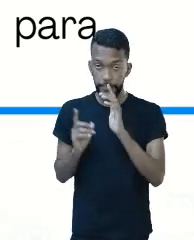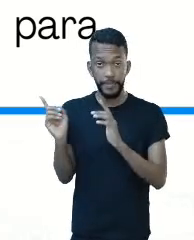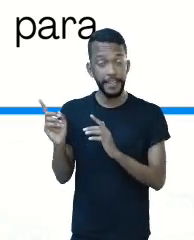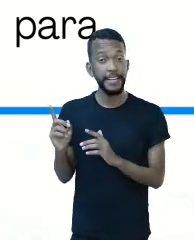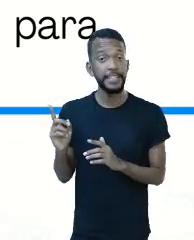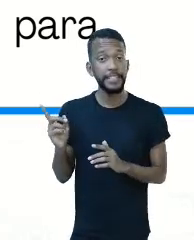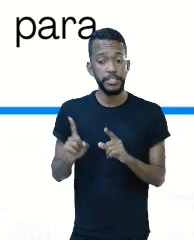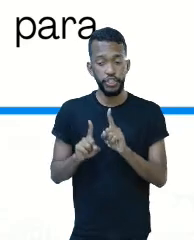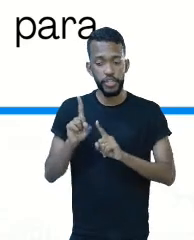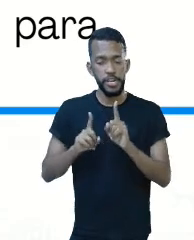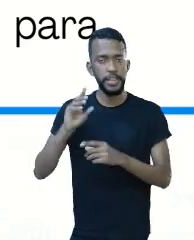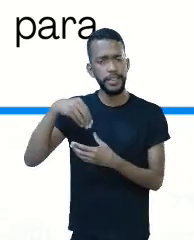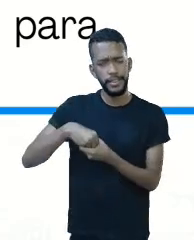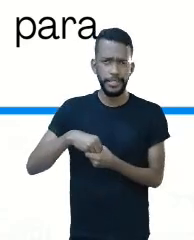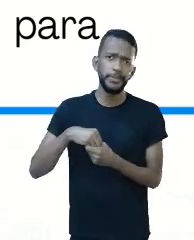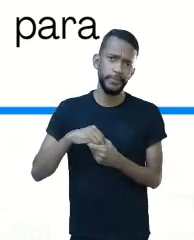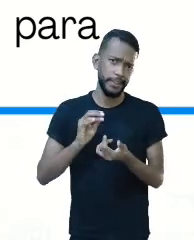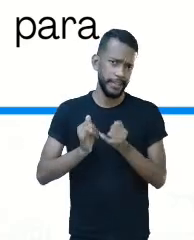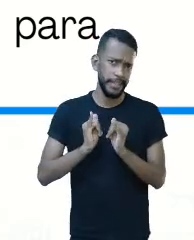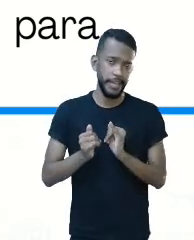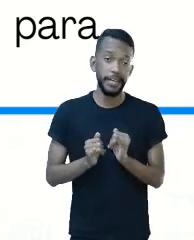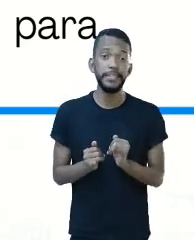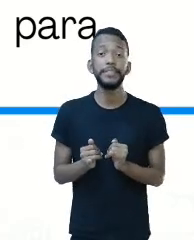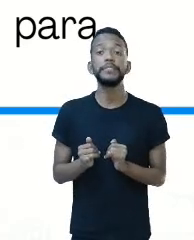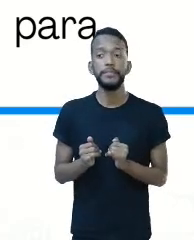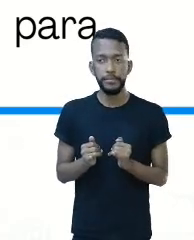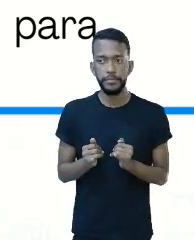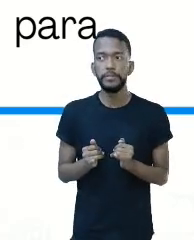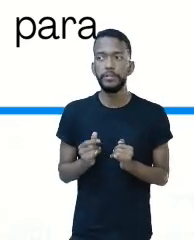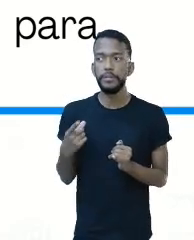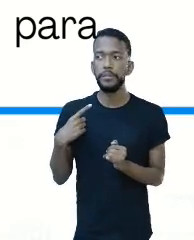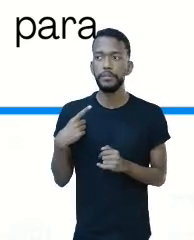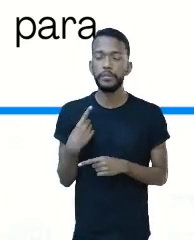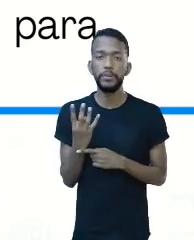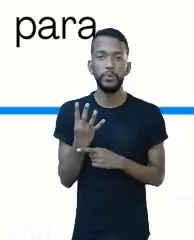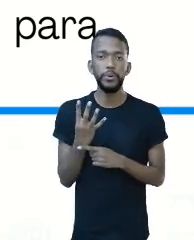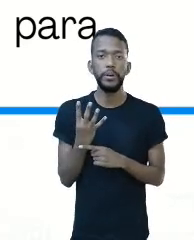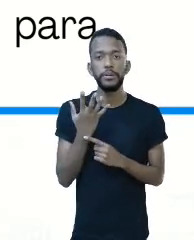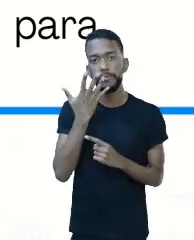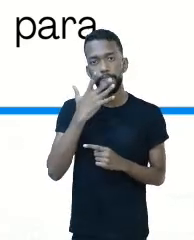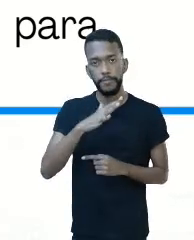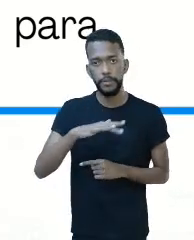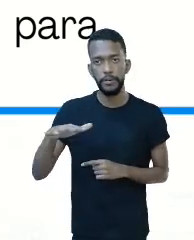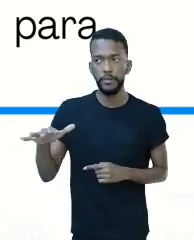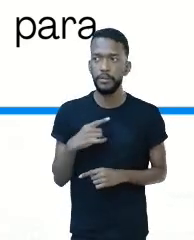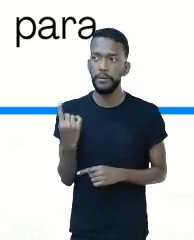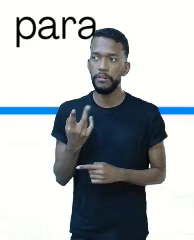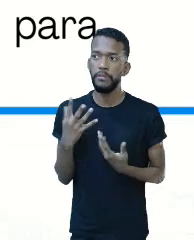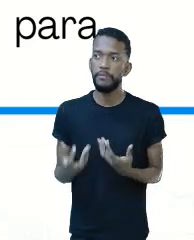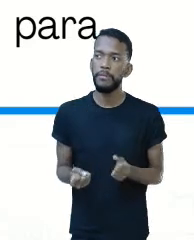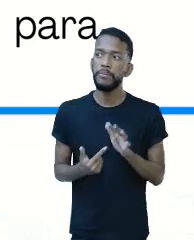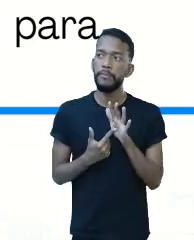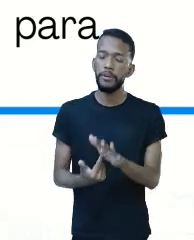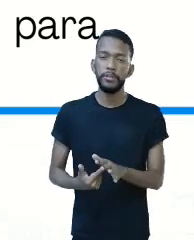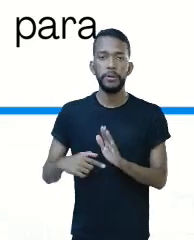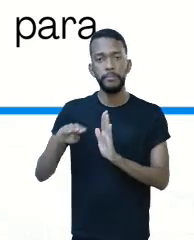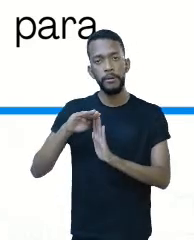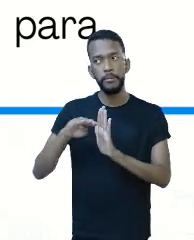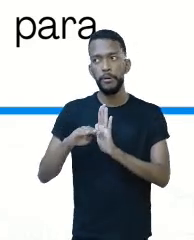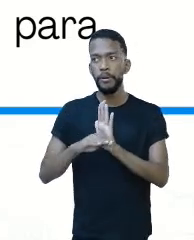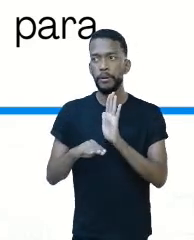gincana foi pela internet. E quatro crianças, nós vamos mostrar a colocação